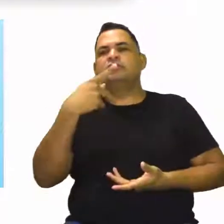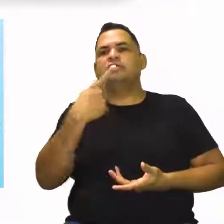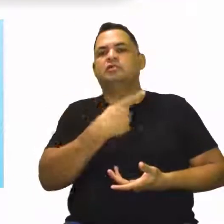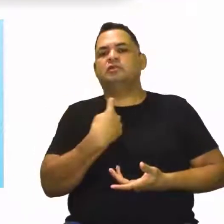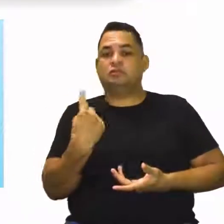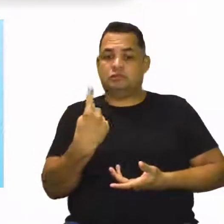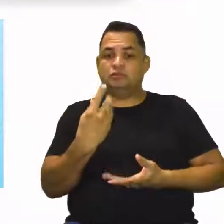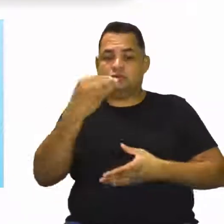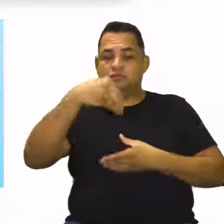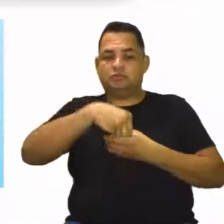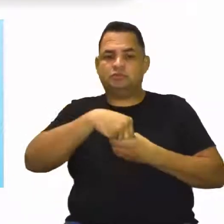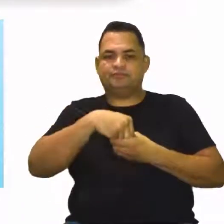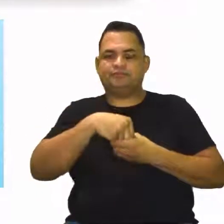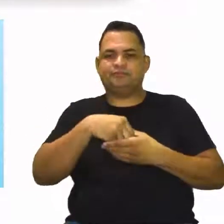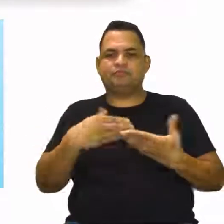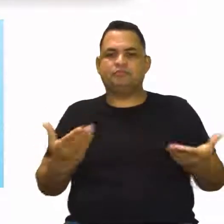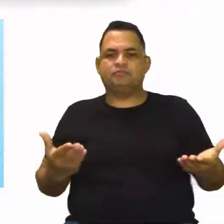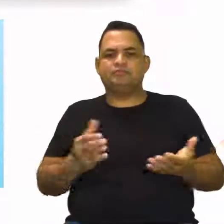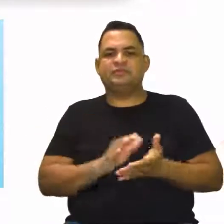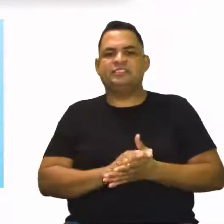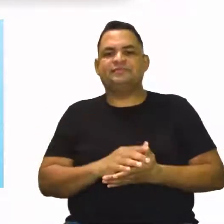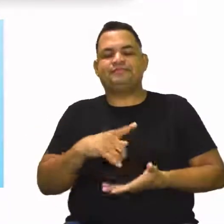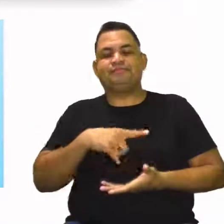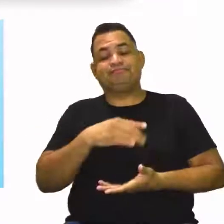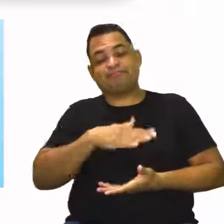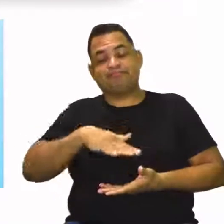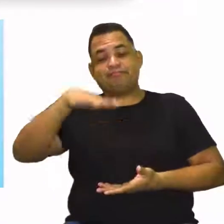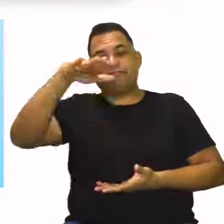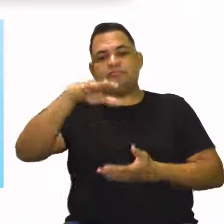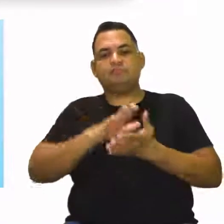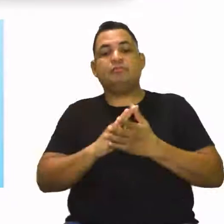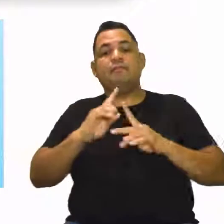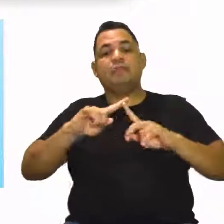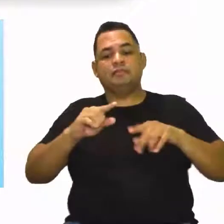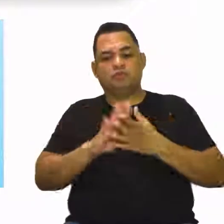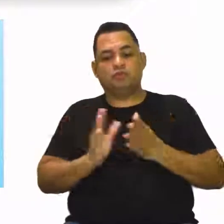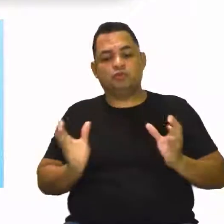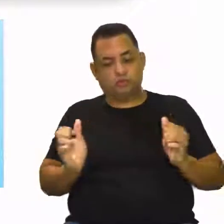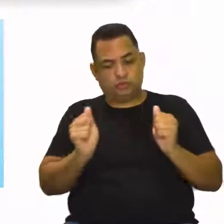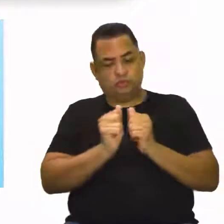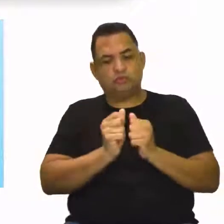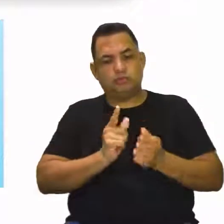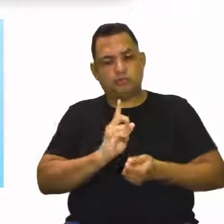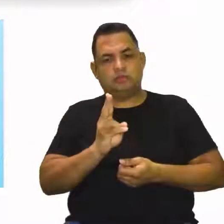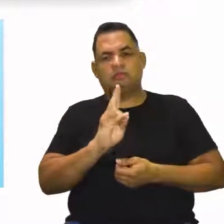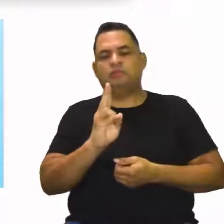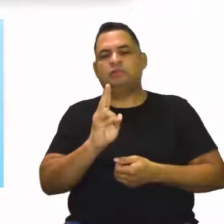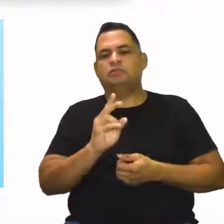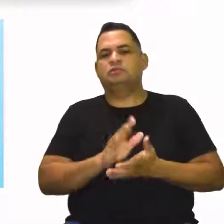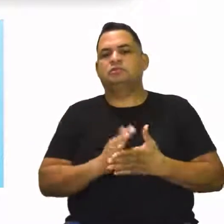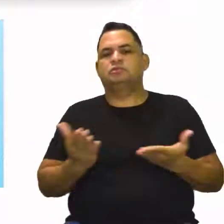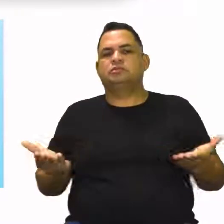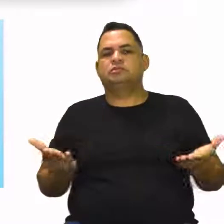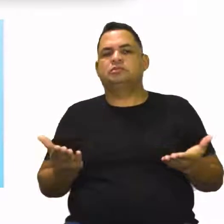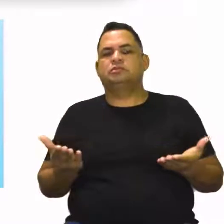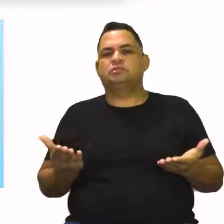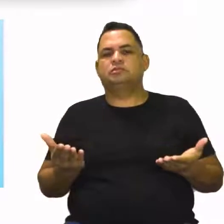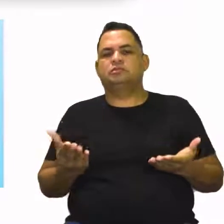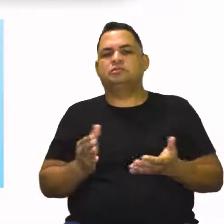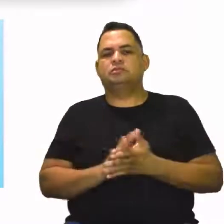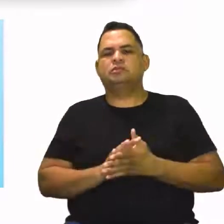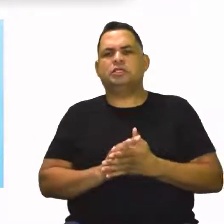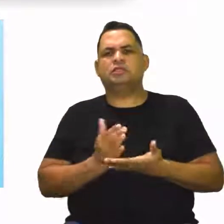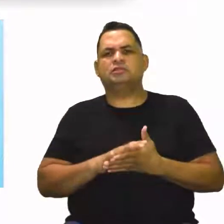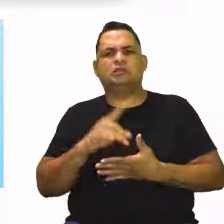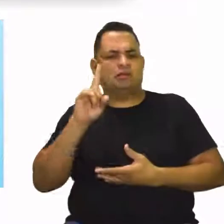me incluindo, apesar de não ser adolescente, ser uma adulta, eu estou me incluindo junto com vocês. E aí a gente começa a pensar, será que isso é o